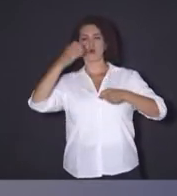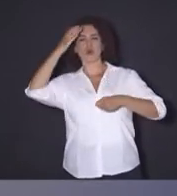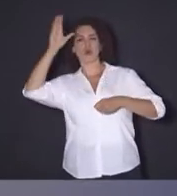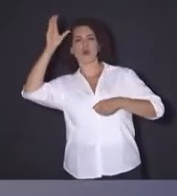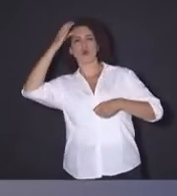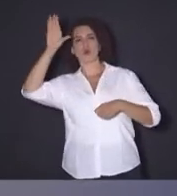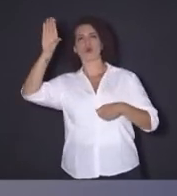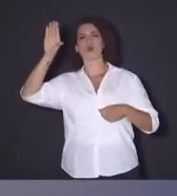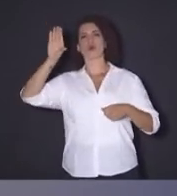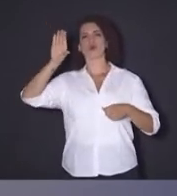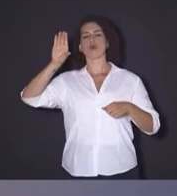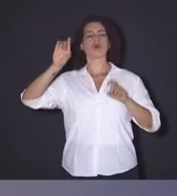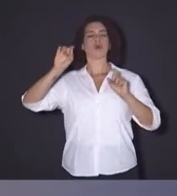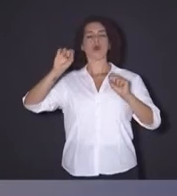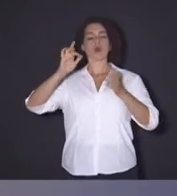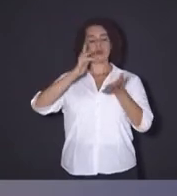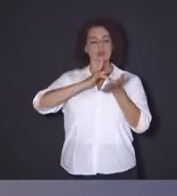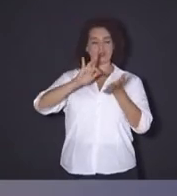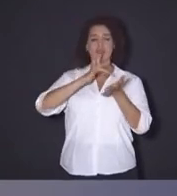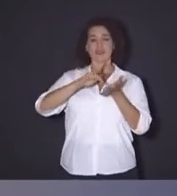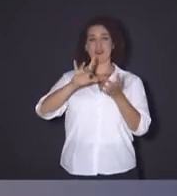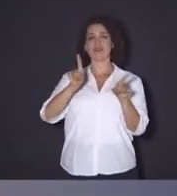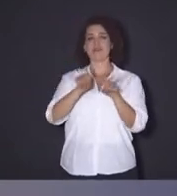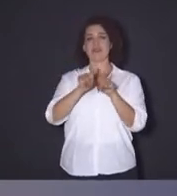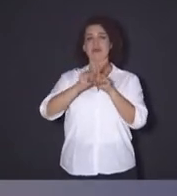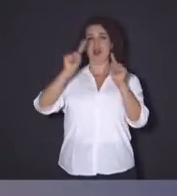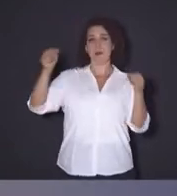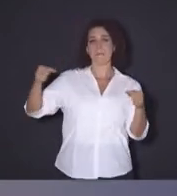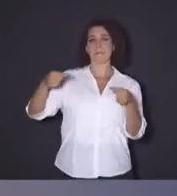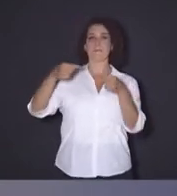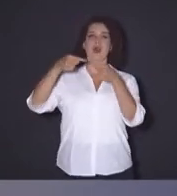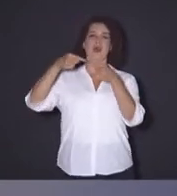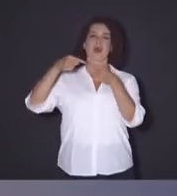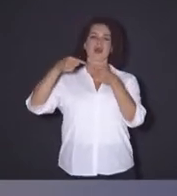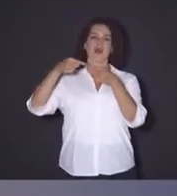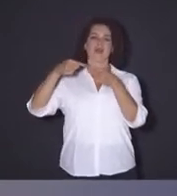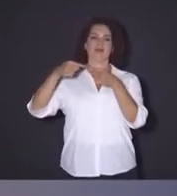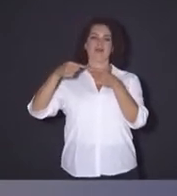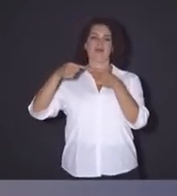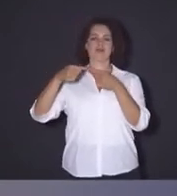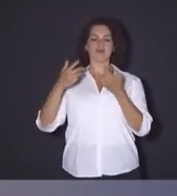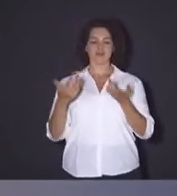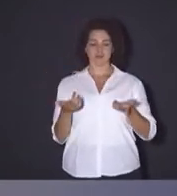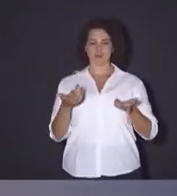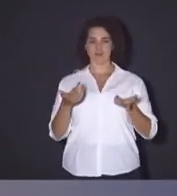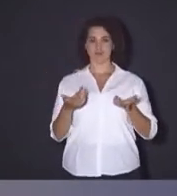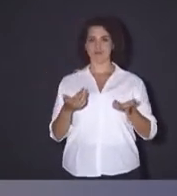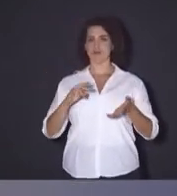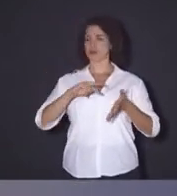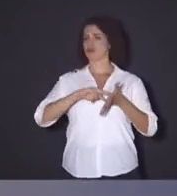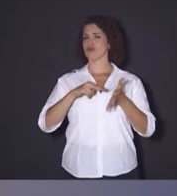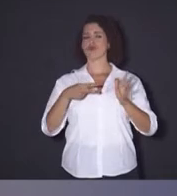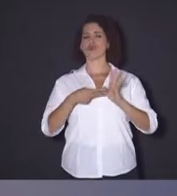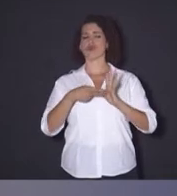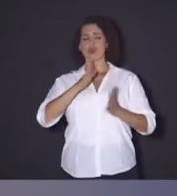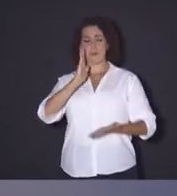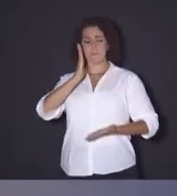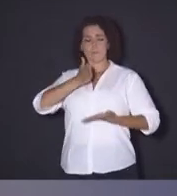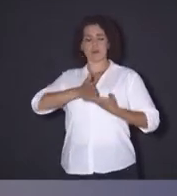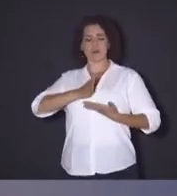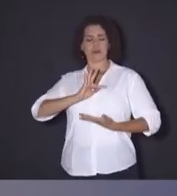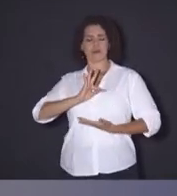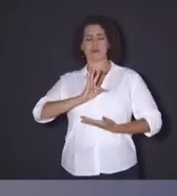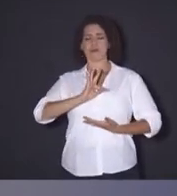algum momento, o digital vai tangenciar uma dessas etapas. Isso não significa um determinismo tecnológico, mas